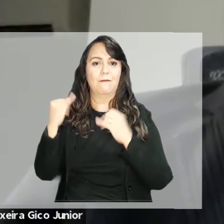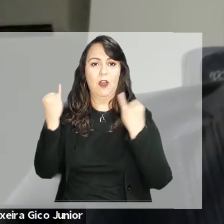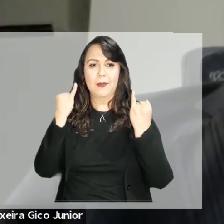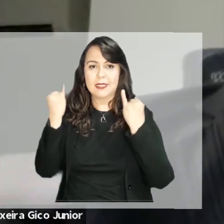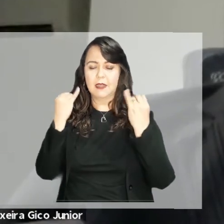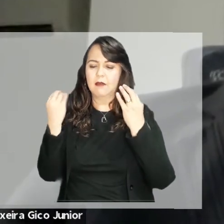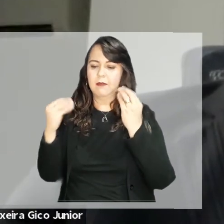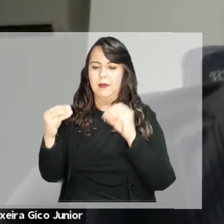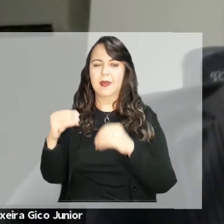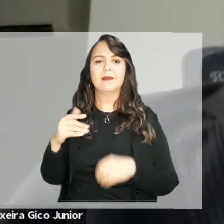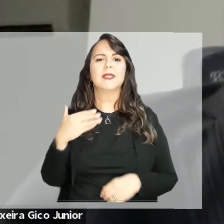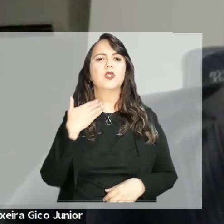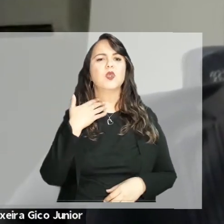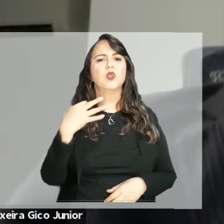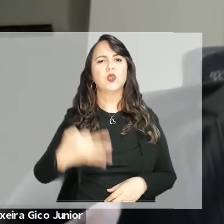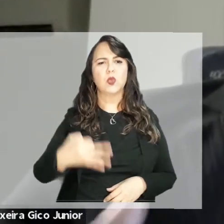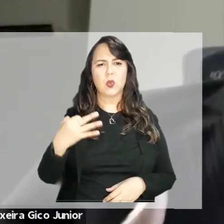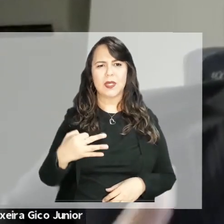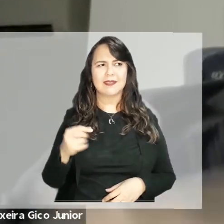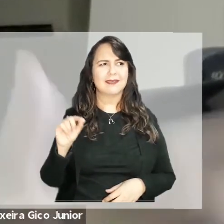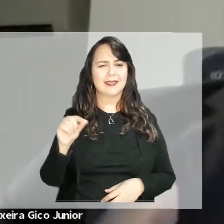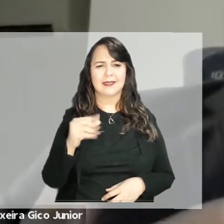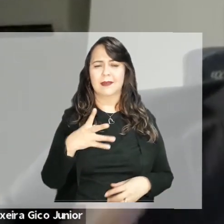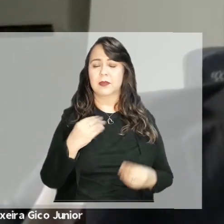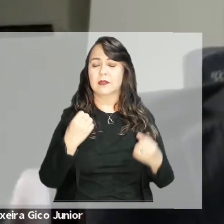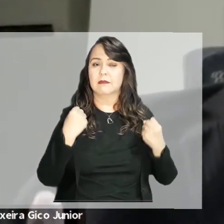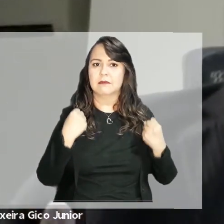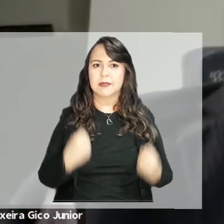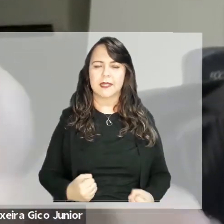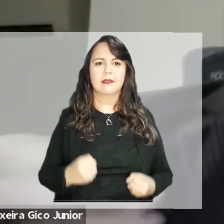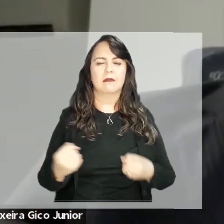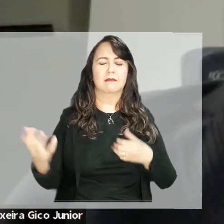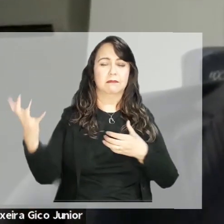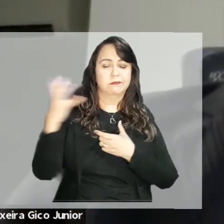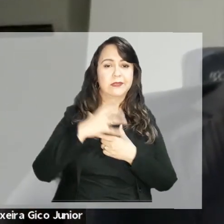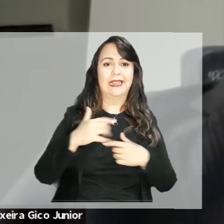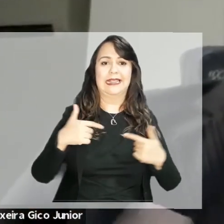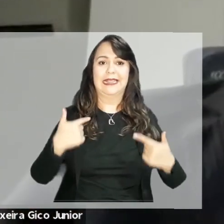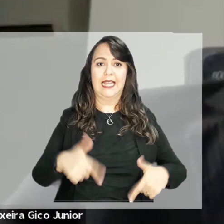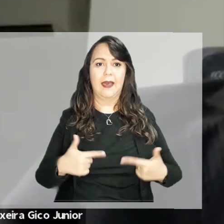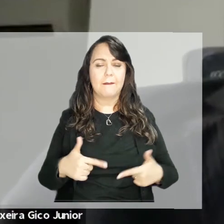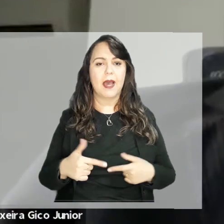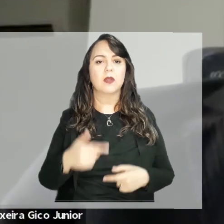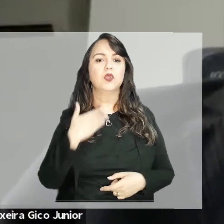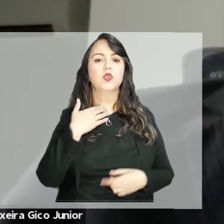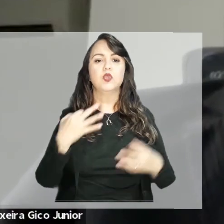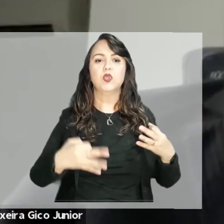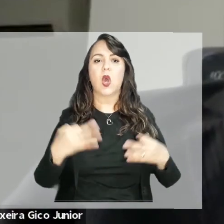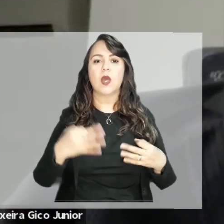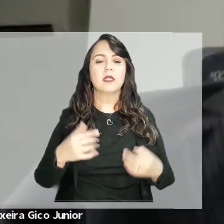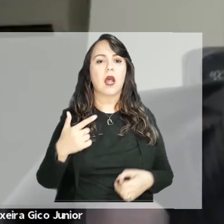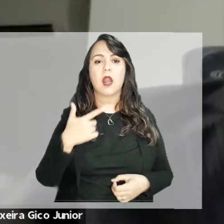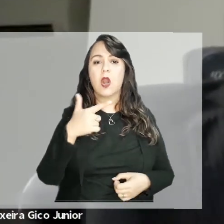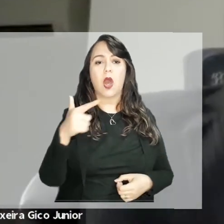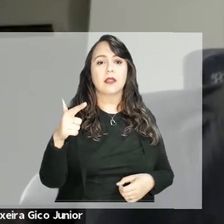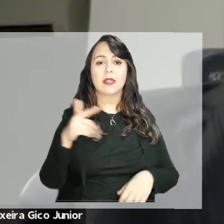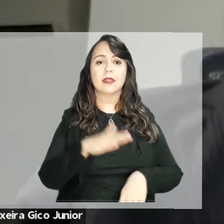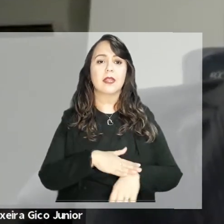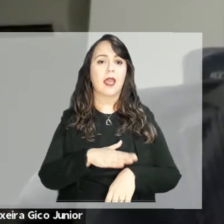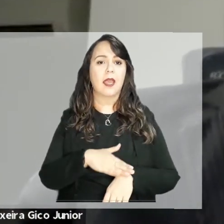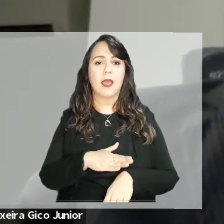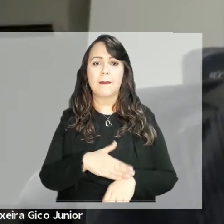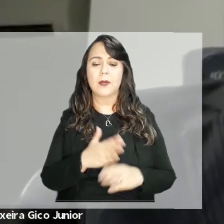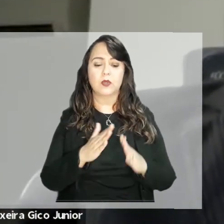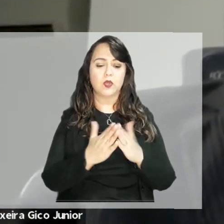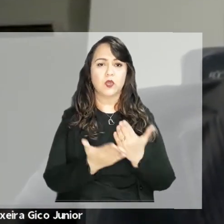assoberbados de trabalho, estão tão sobrecarregados, que eles não têm tempo para estudar ou ficar acompanhando a jurisprudência. Então, o coitado